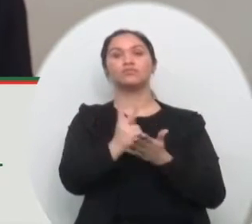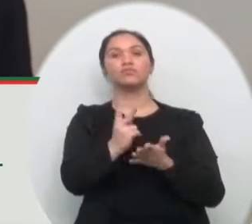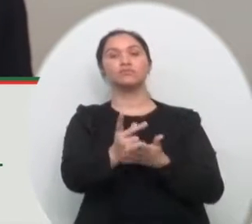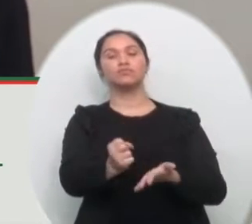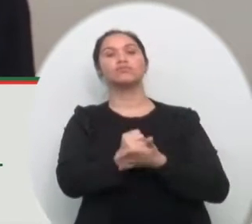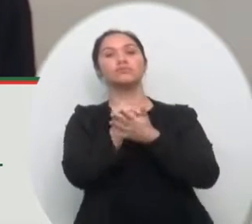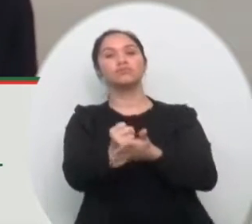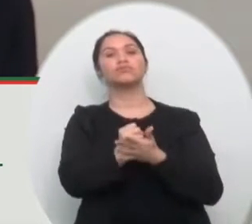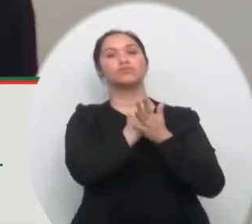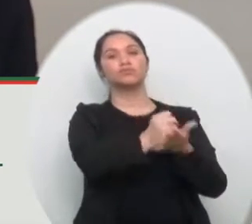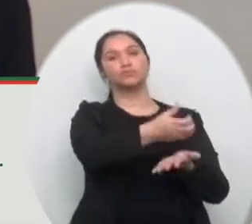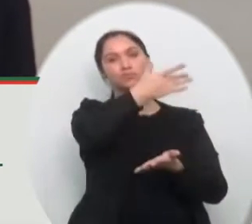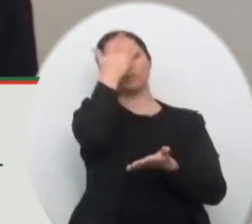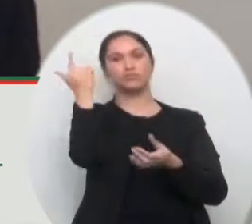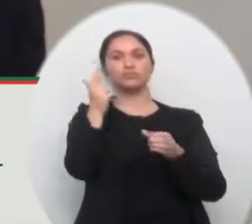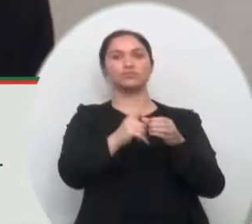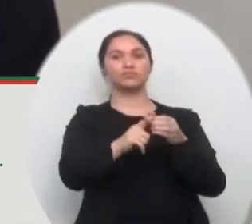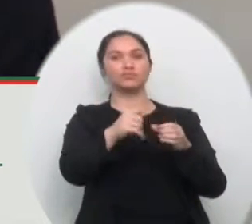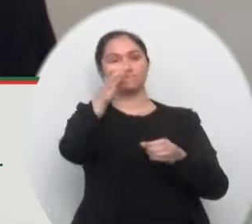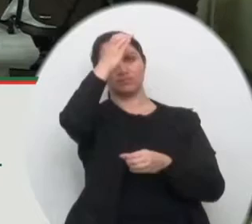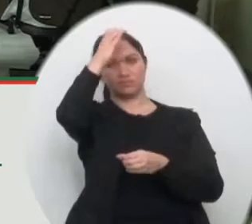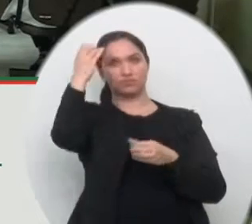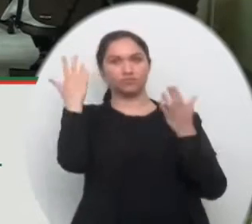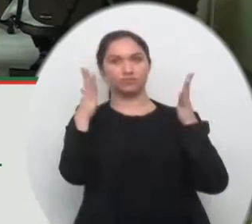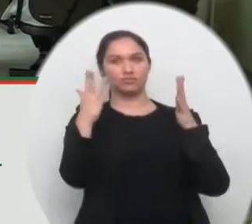cidade. Parabéns a toda a sua família também.